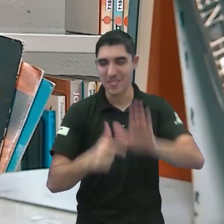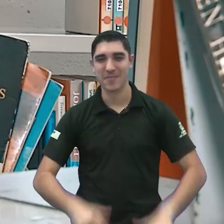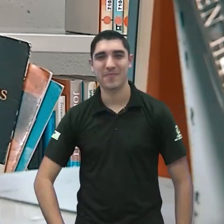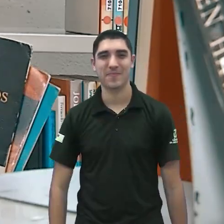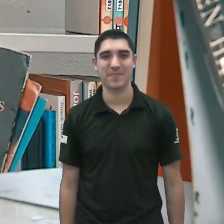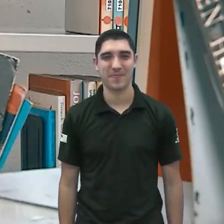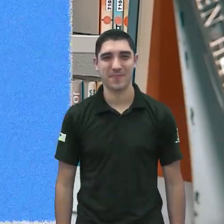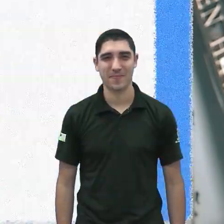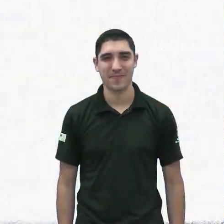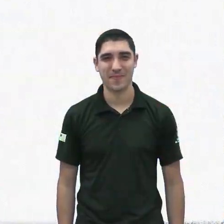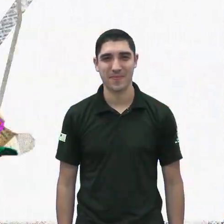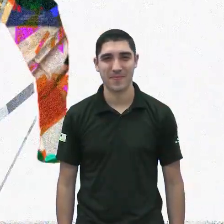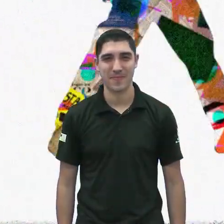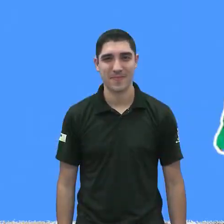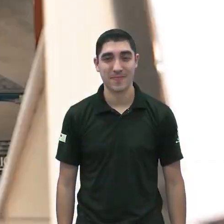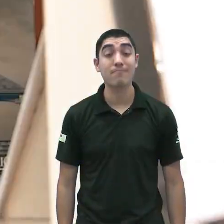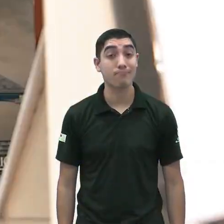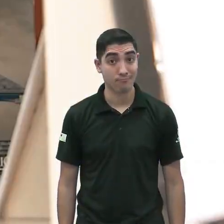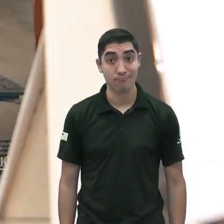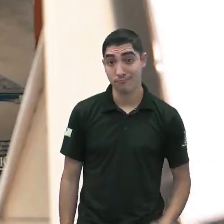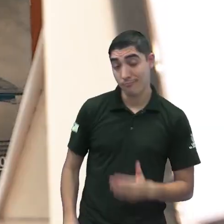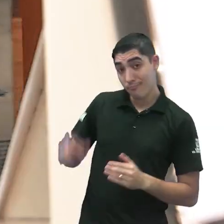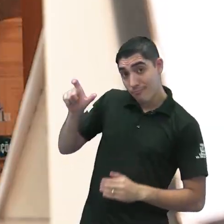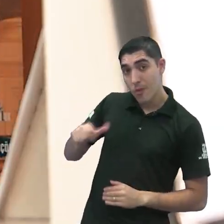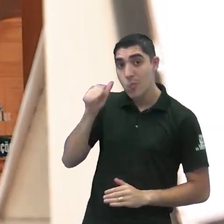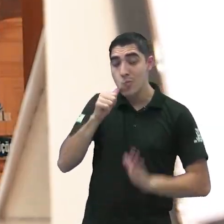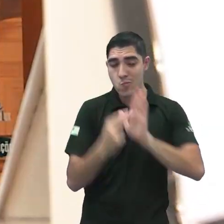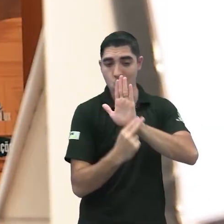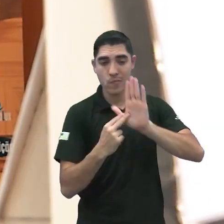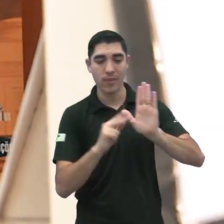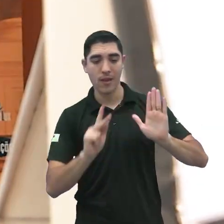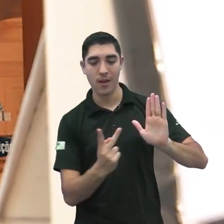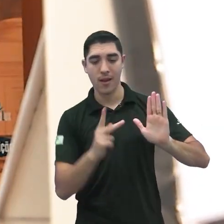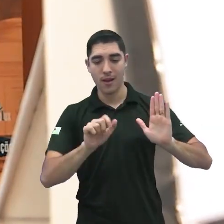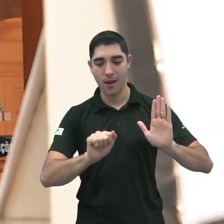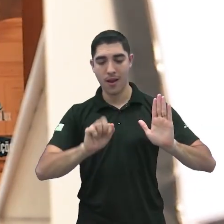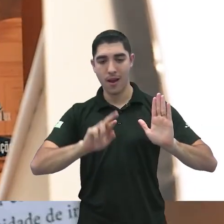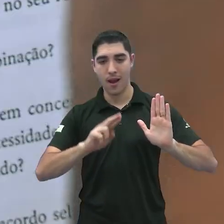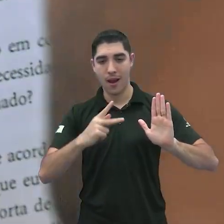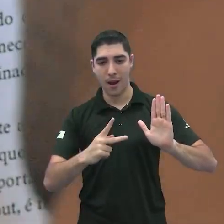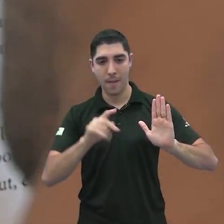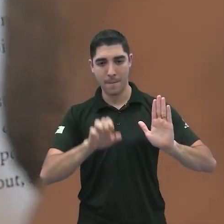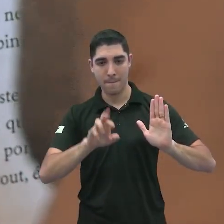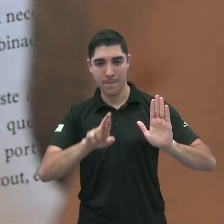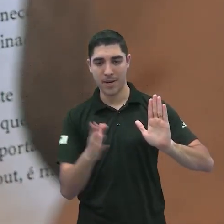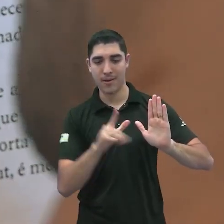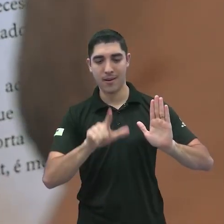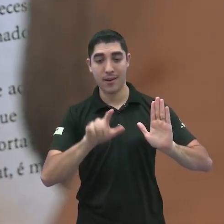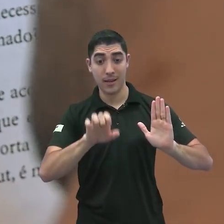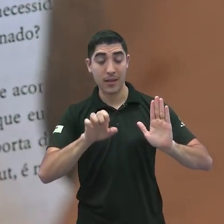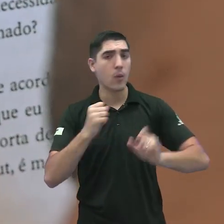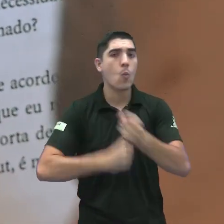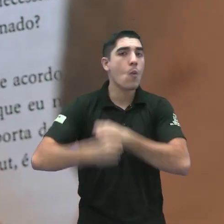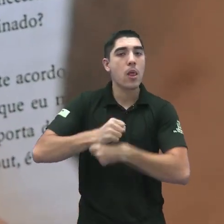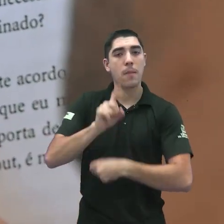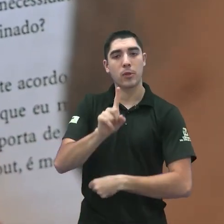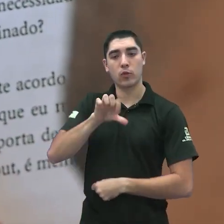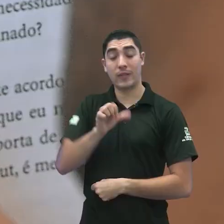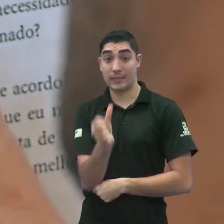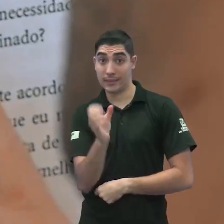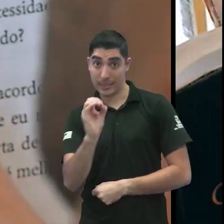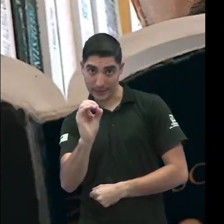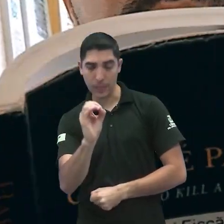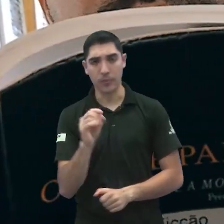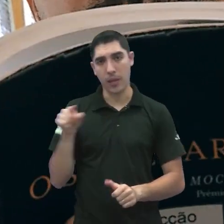na biblioteca. Escrita por Harper Lee em 1960, a história se passa no sul dos Estados